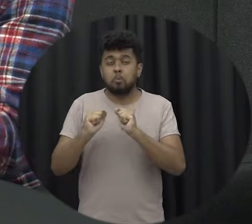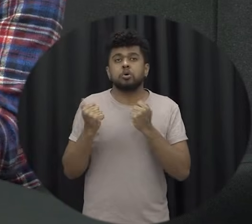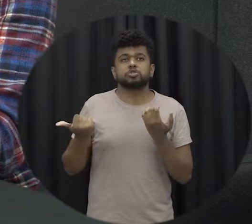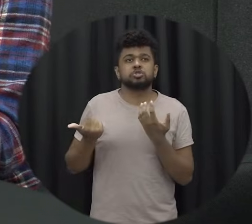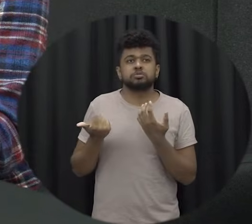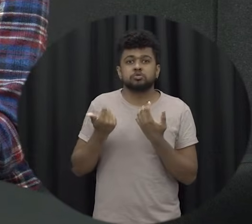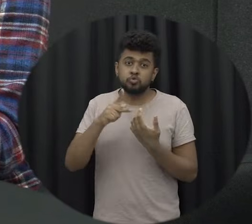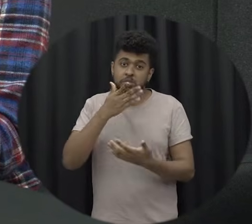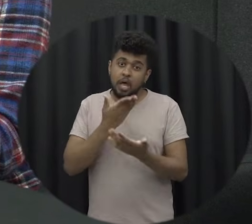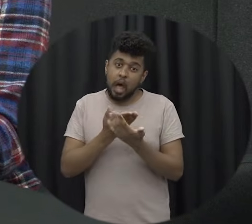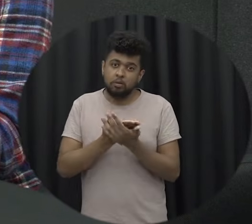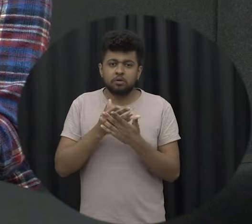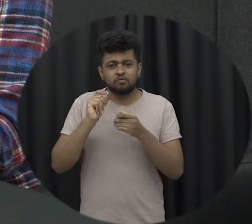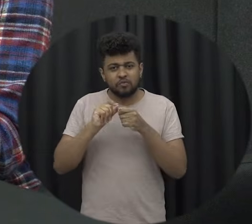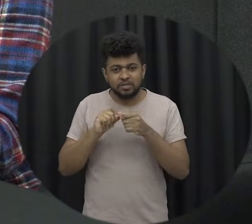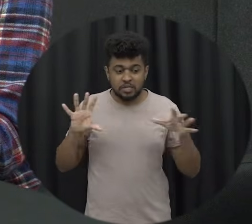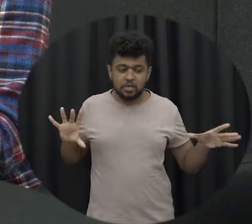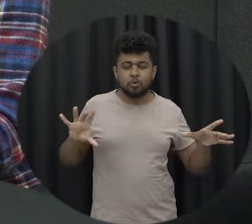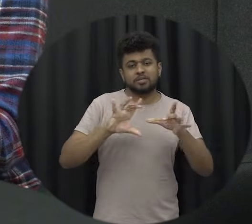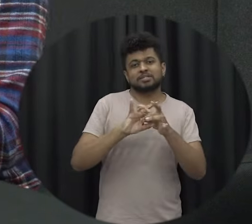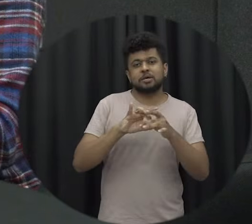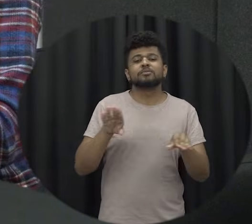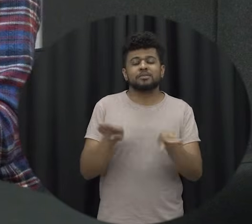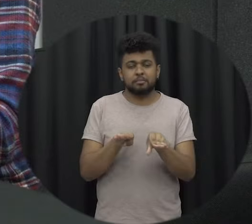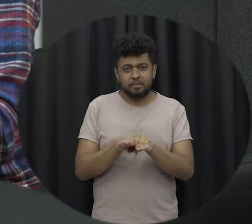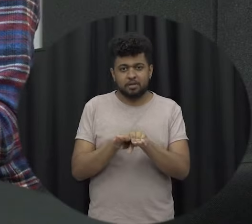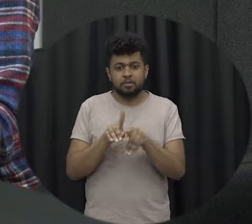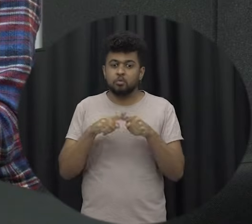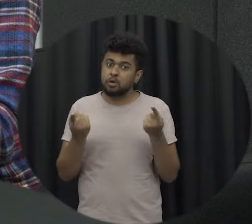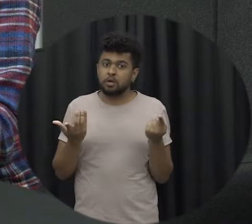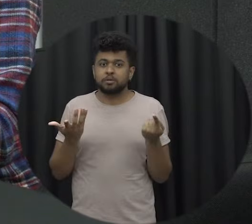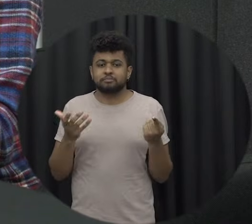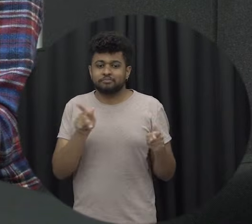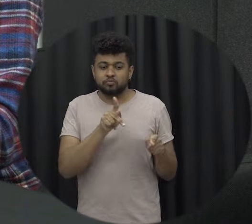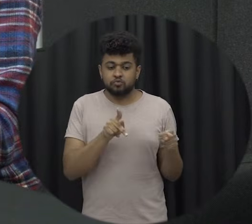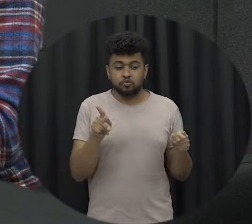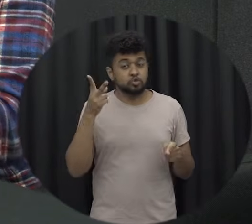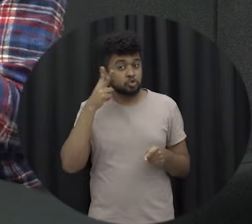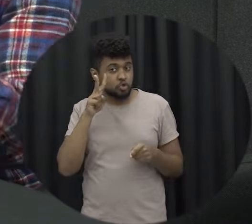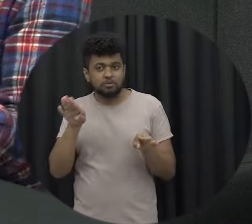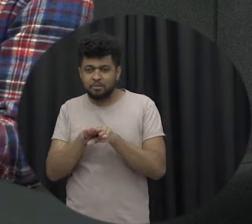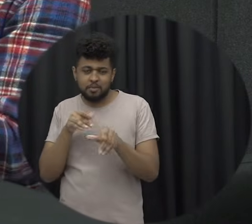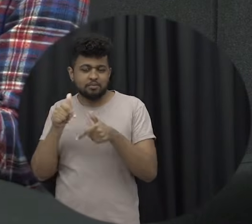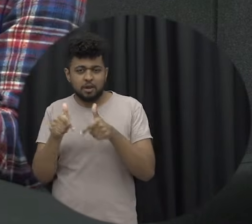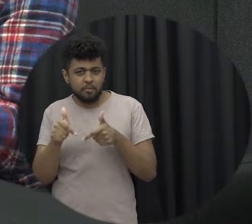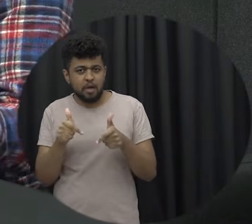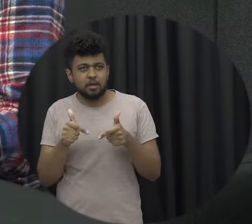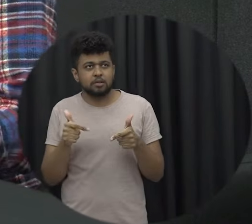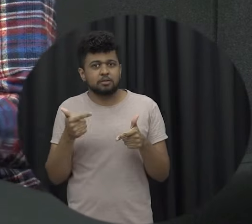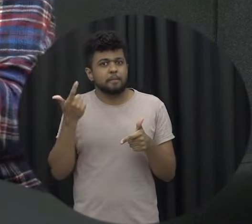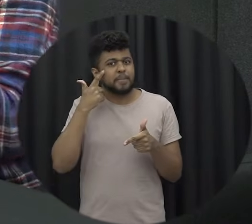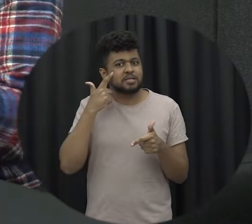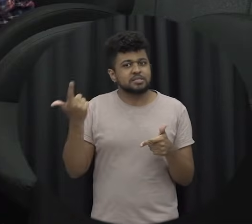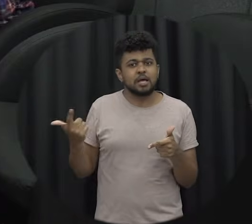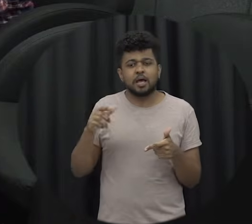aulas, fazer essa conexão também, né? Porque, afinal, um professor de história também trabalha quando vai pensar em escala